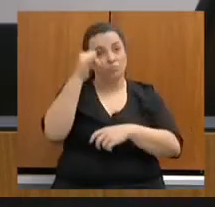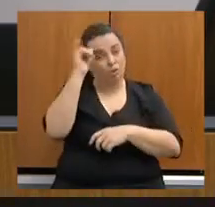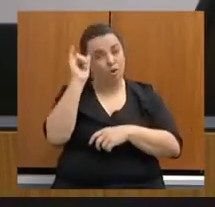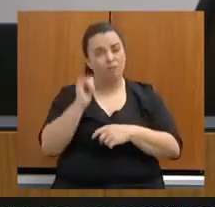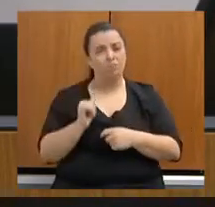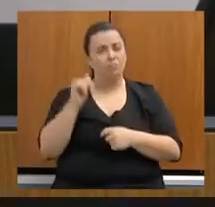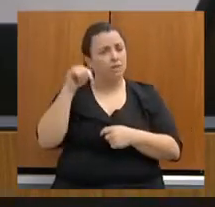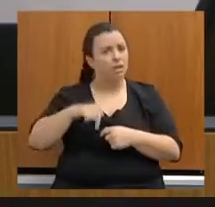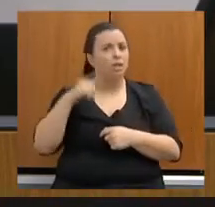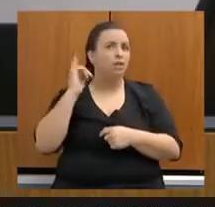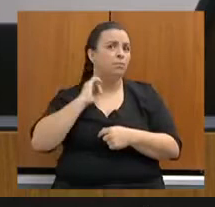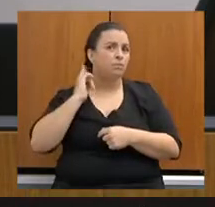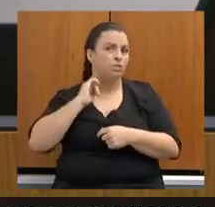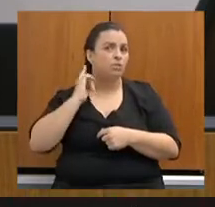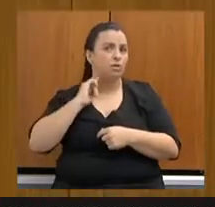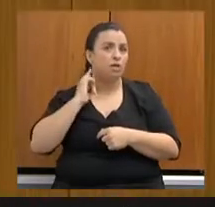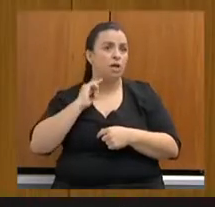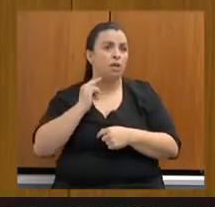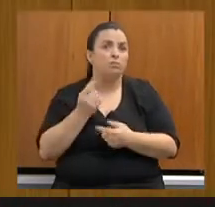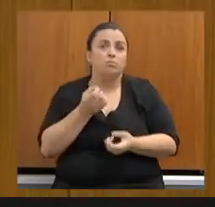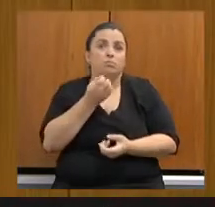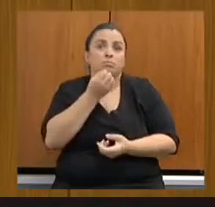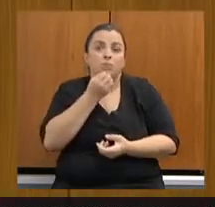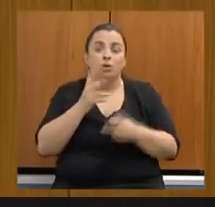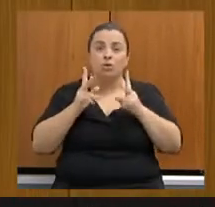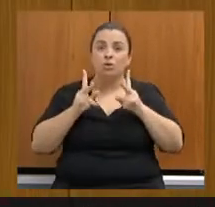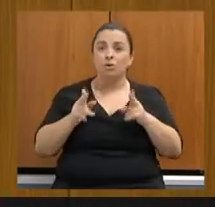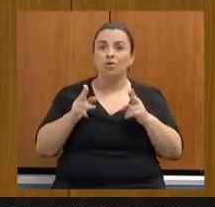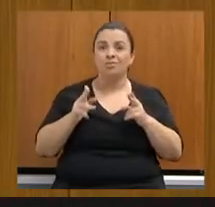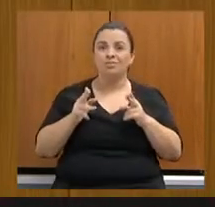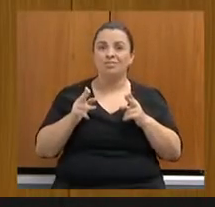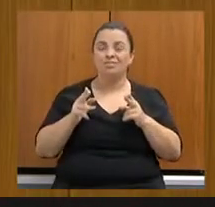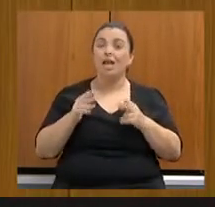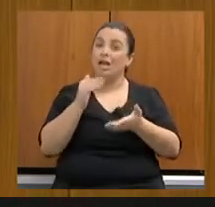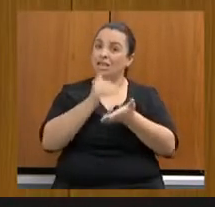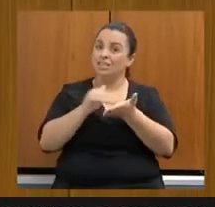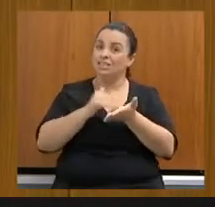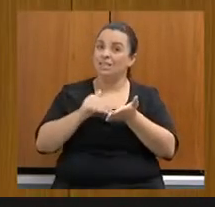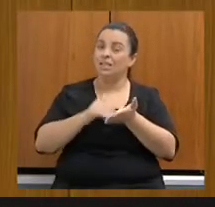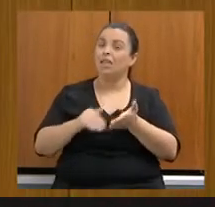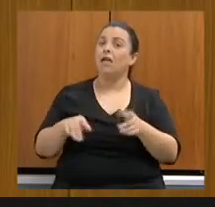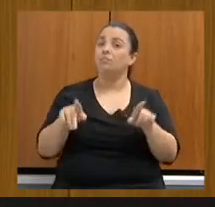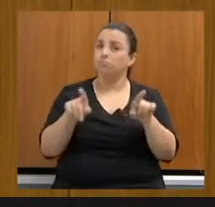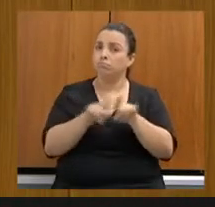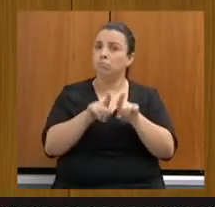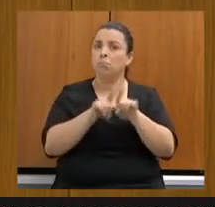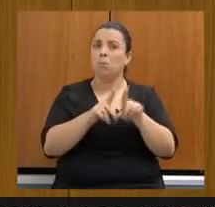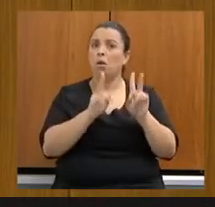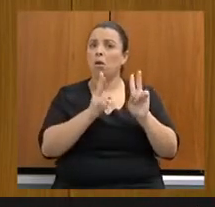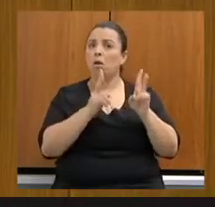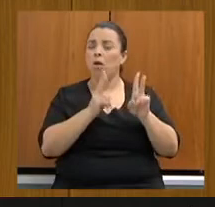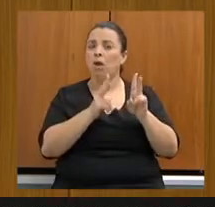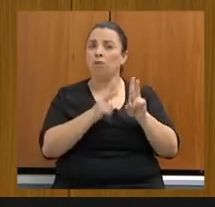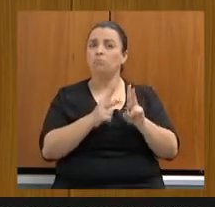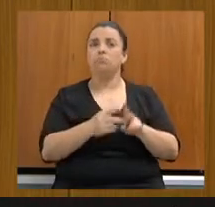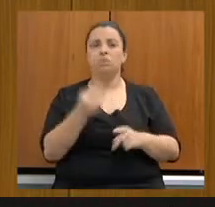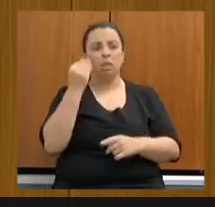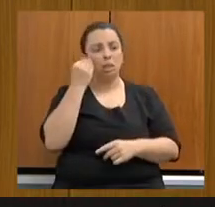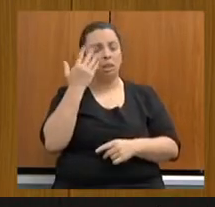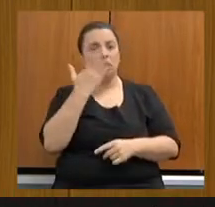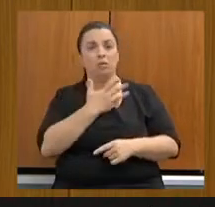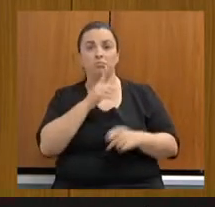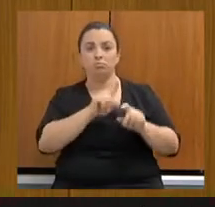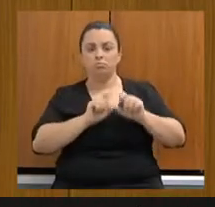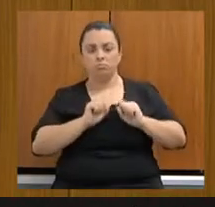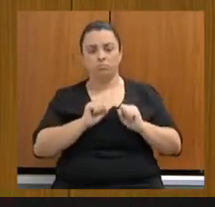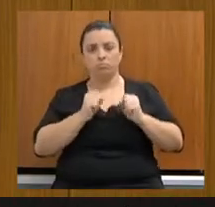diferente secretária também tem dado os exemplos se esforçado muito